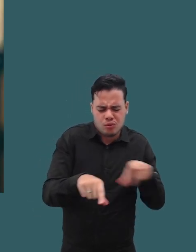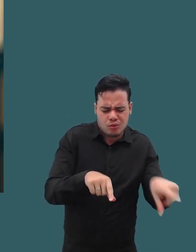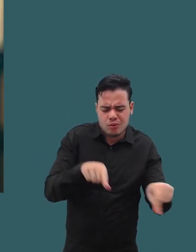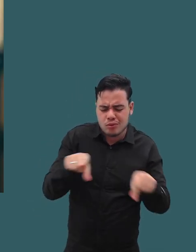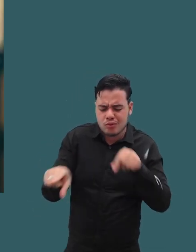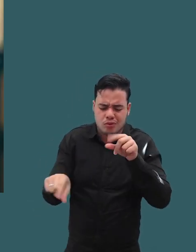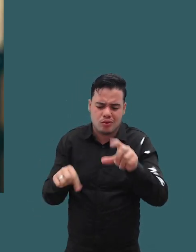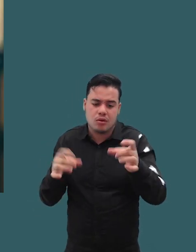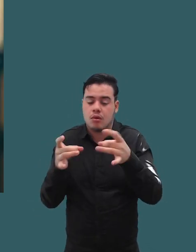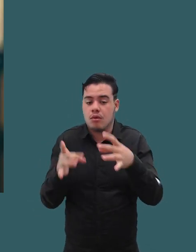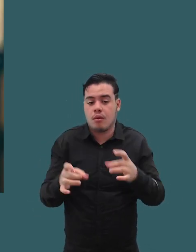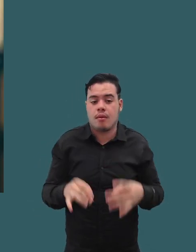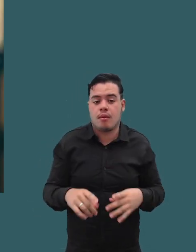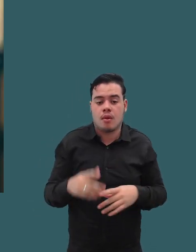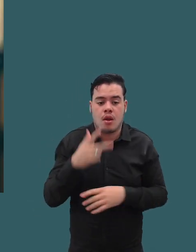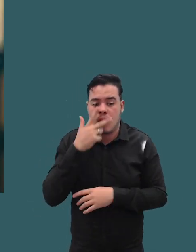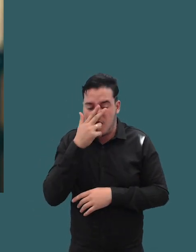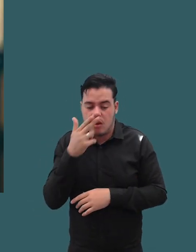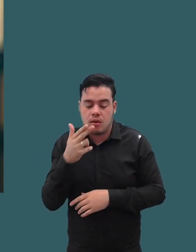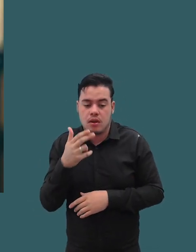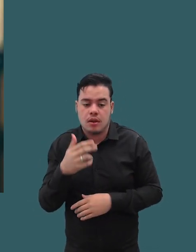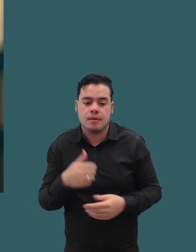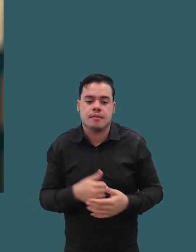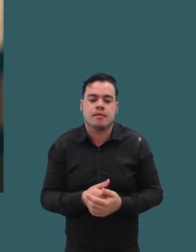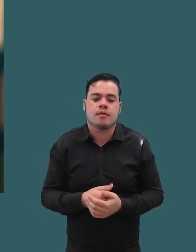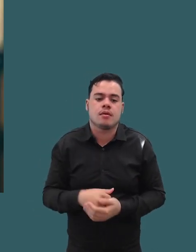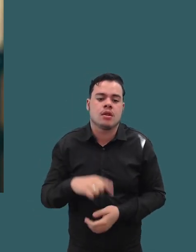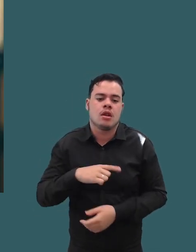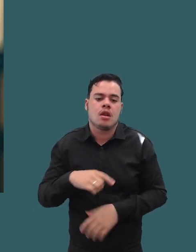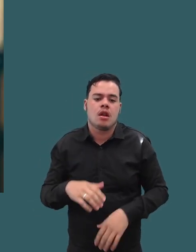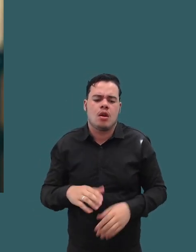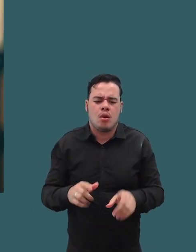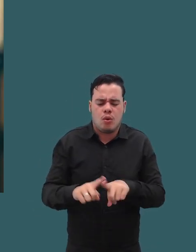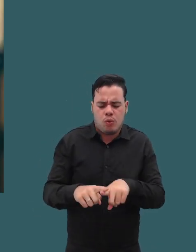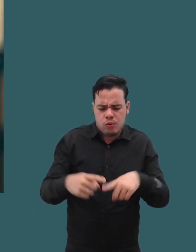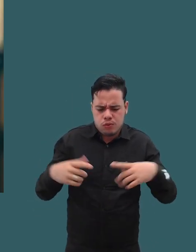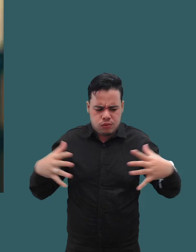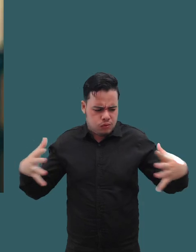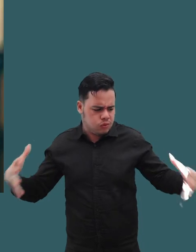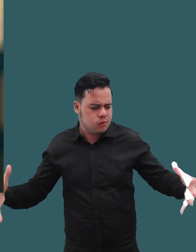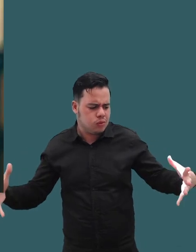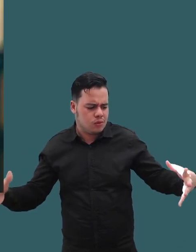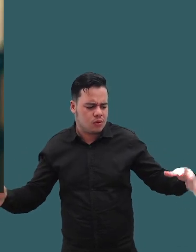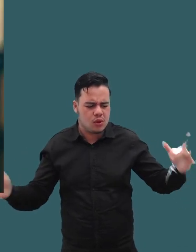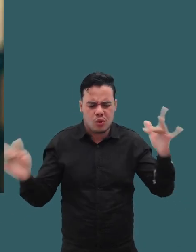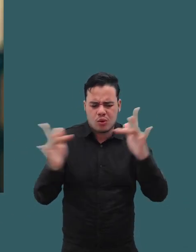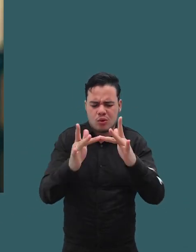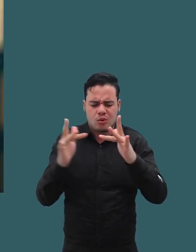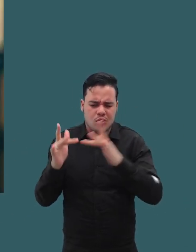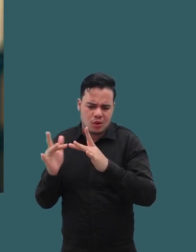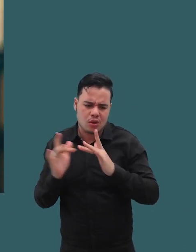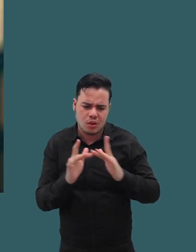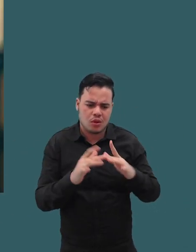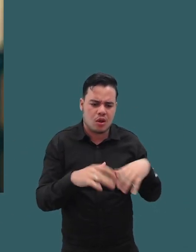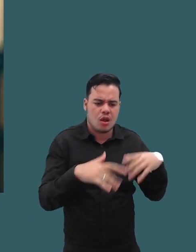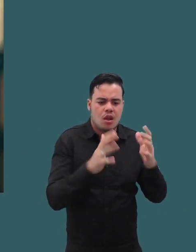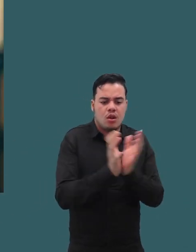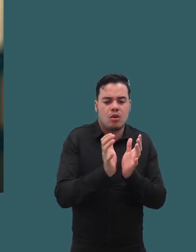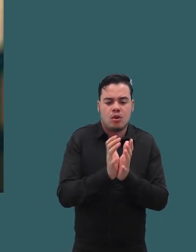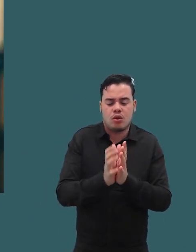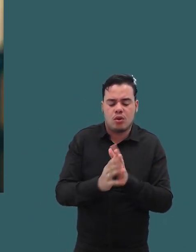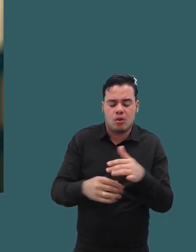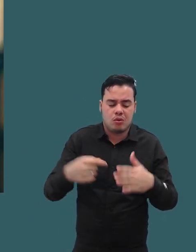nós percebemos com esse projeto? Fazer com que haja uma maior interação entre os grupos de pesquisa e o